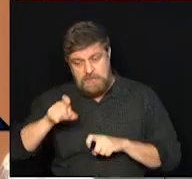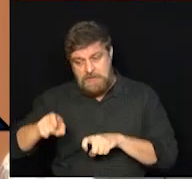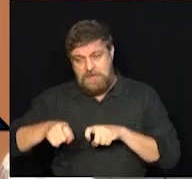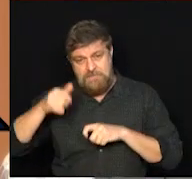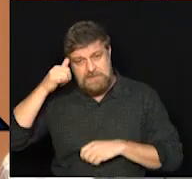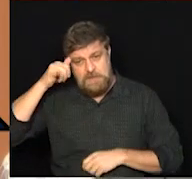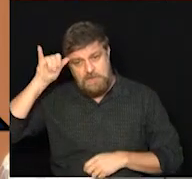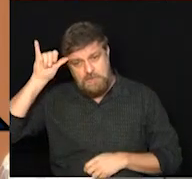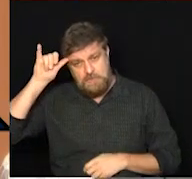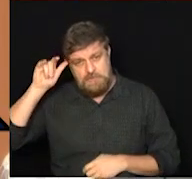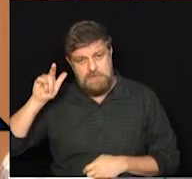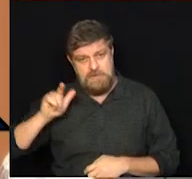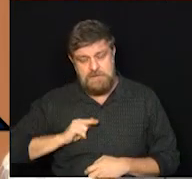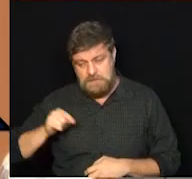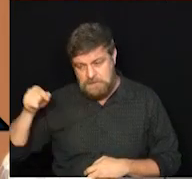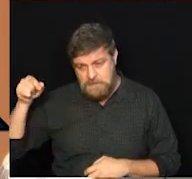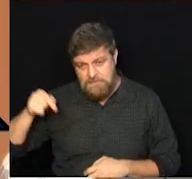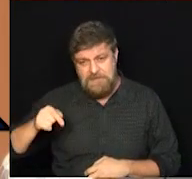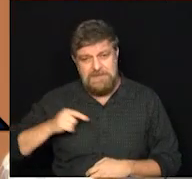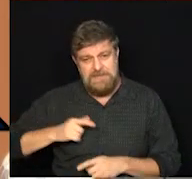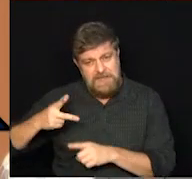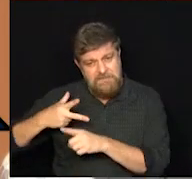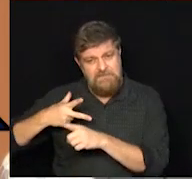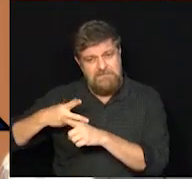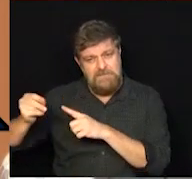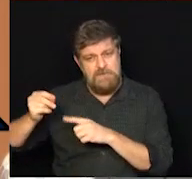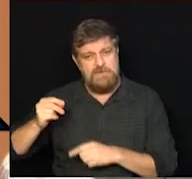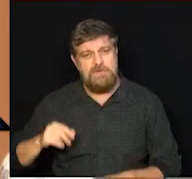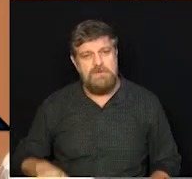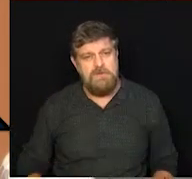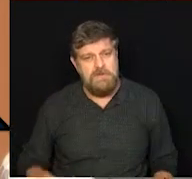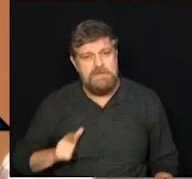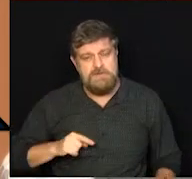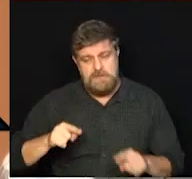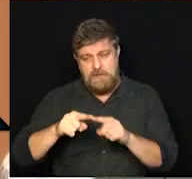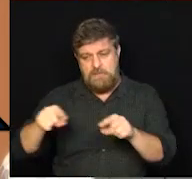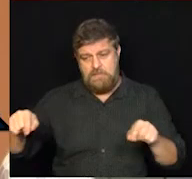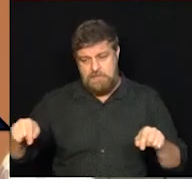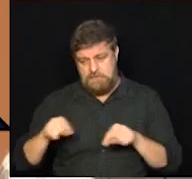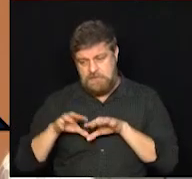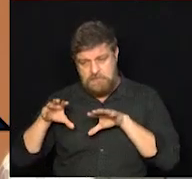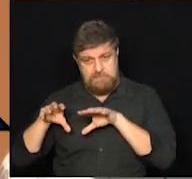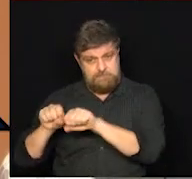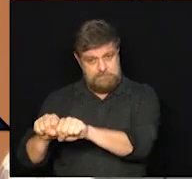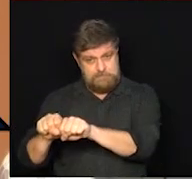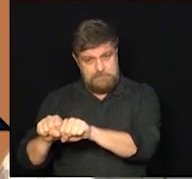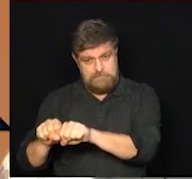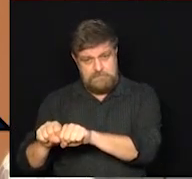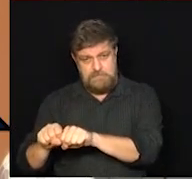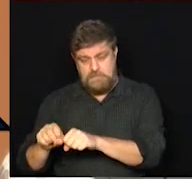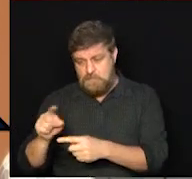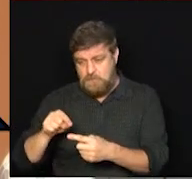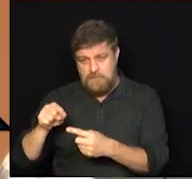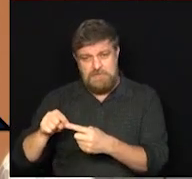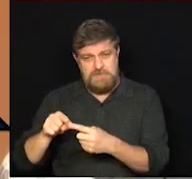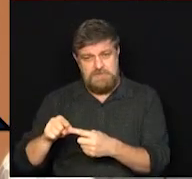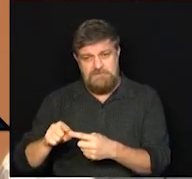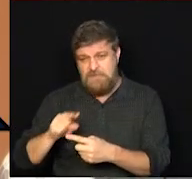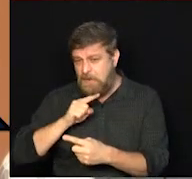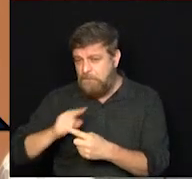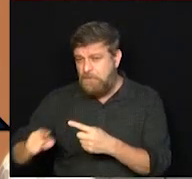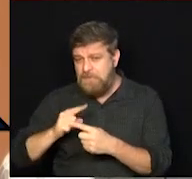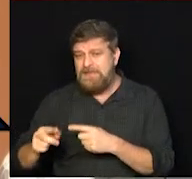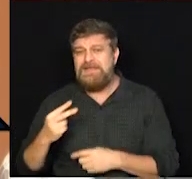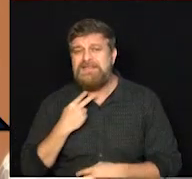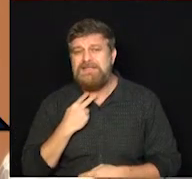resistência desde o dentista que o passou não planejada para impedir a